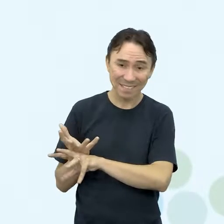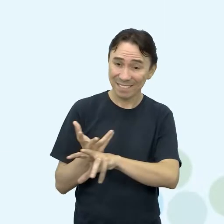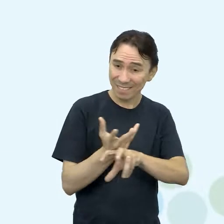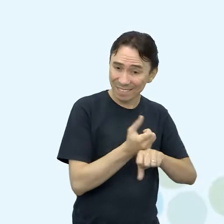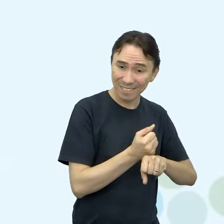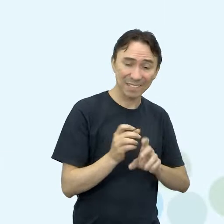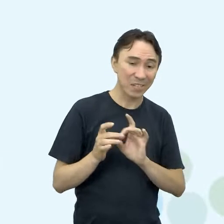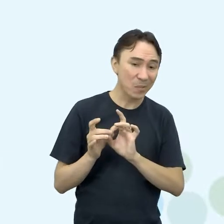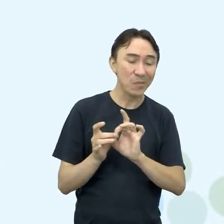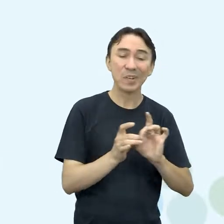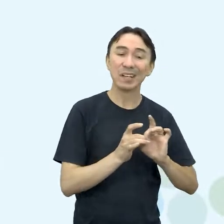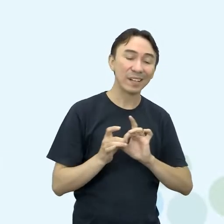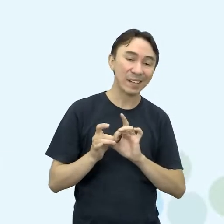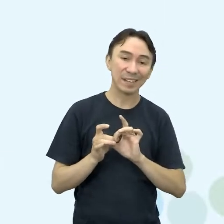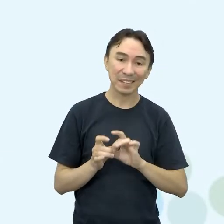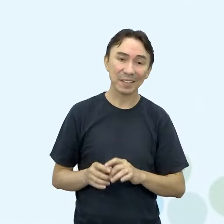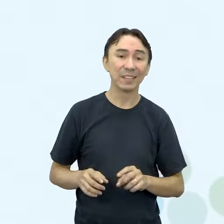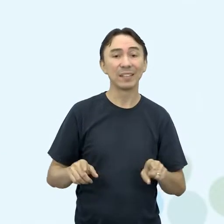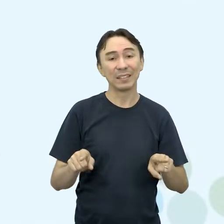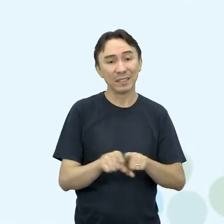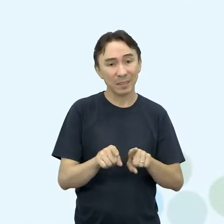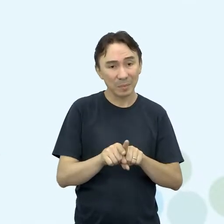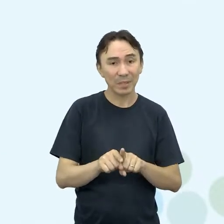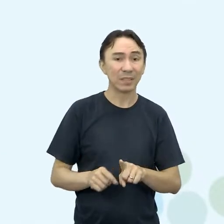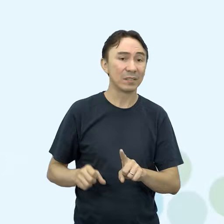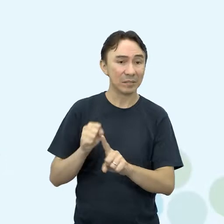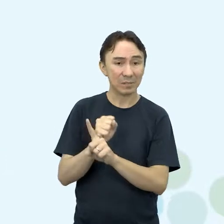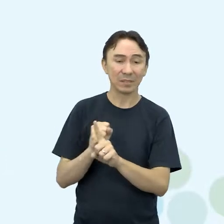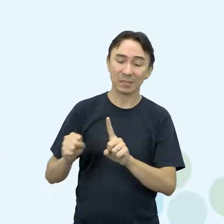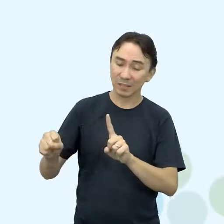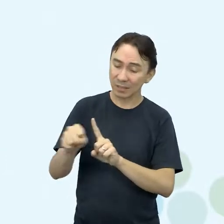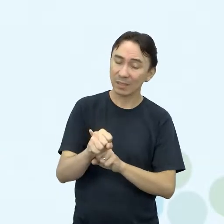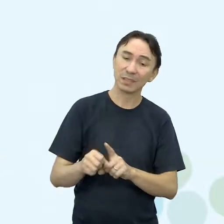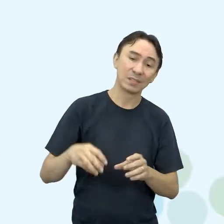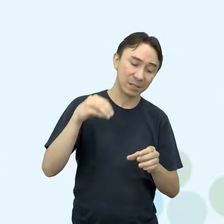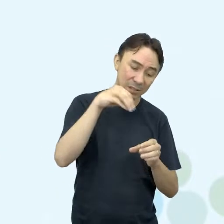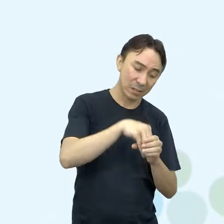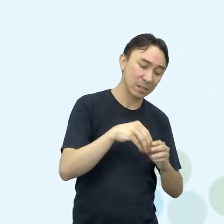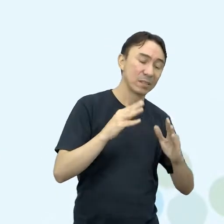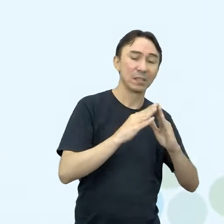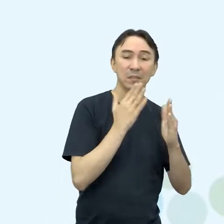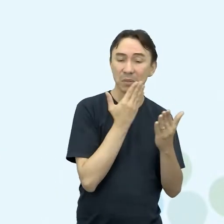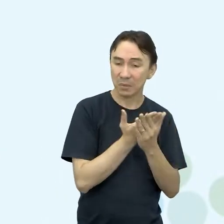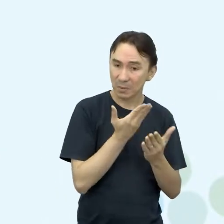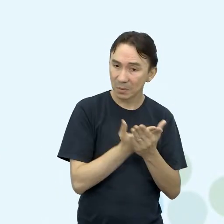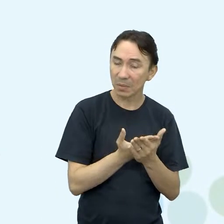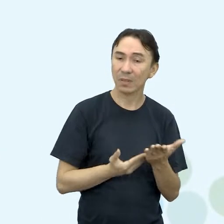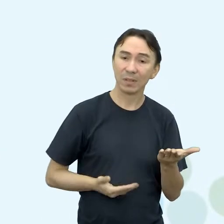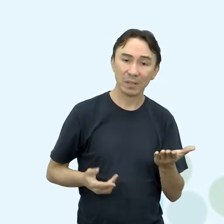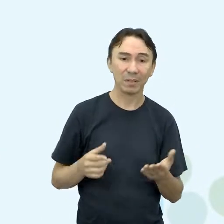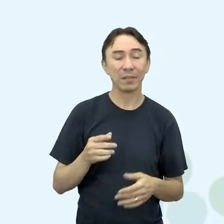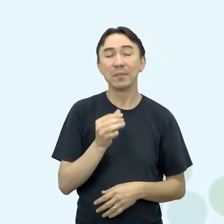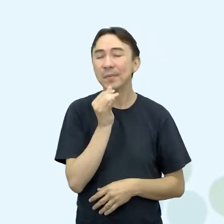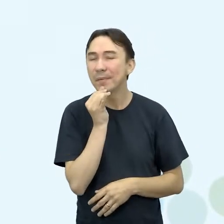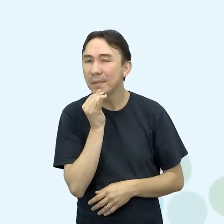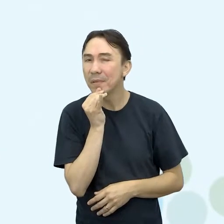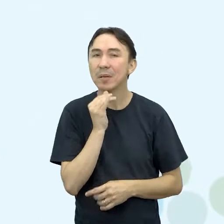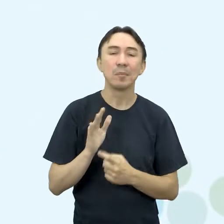ver, mas também integrando a sociedade já na escola, né? Dando exemplos práticos,